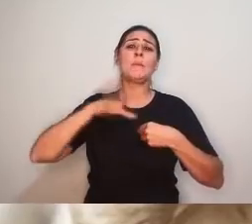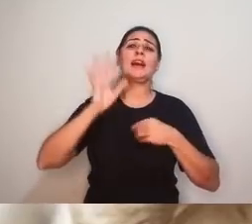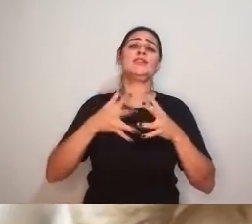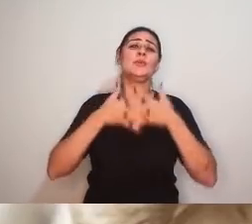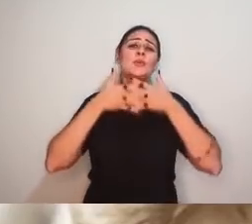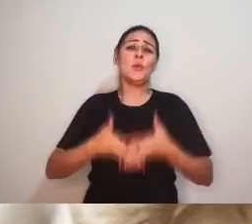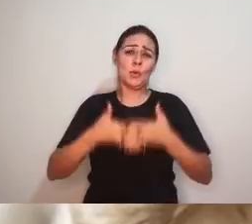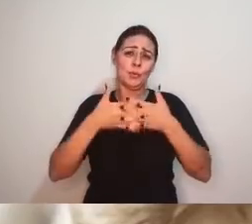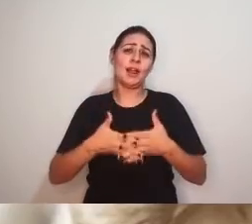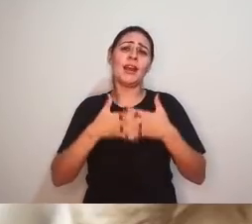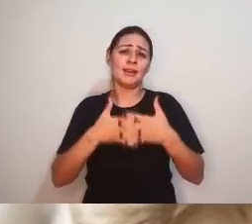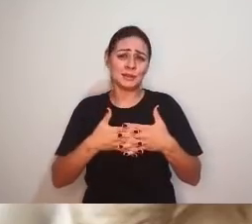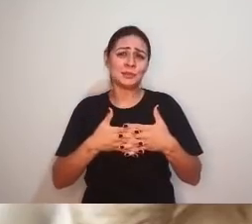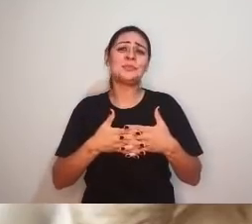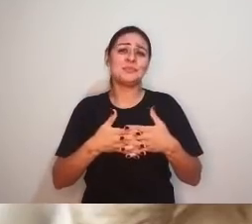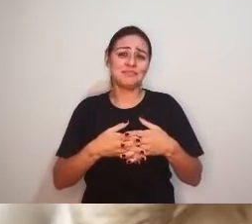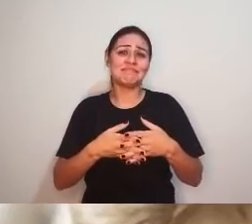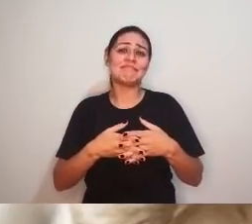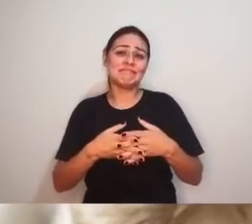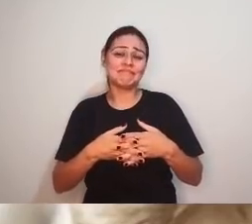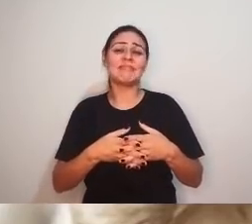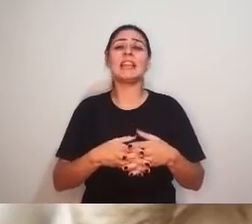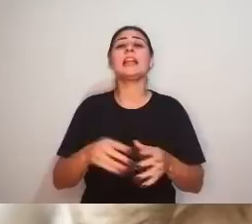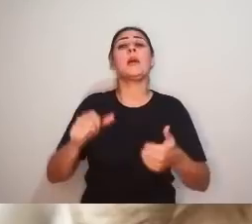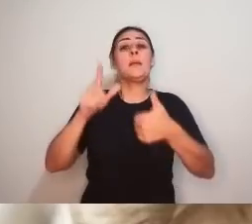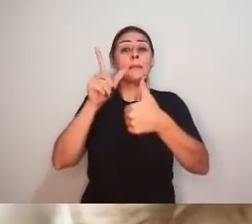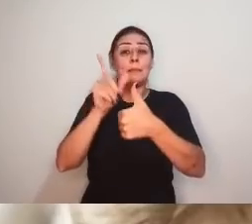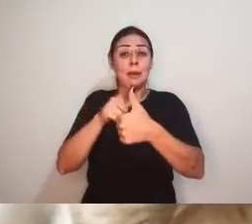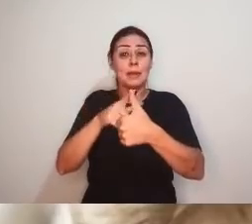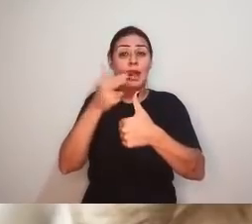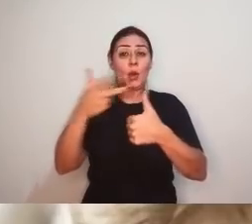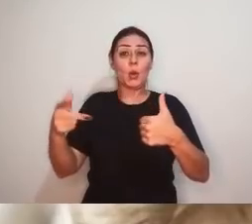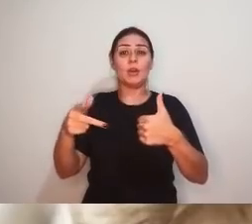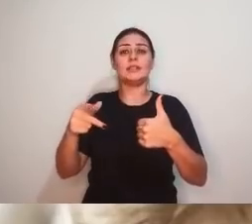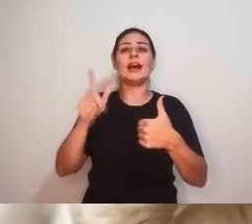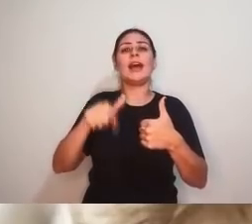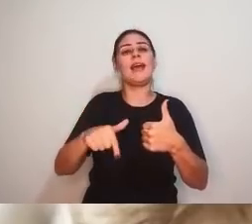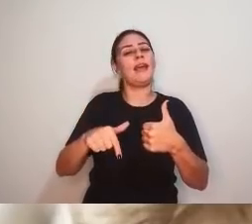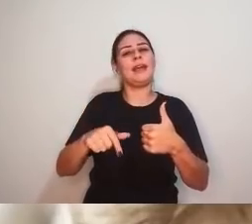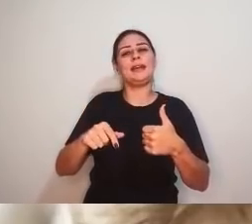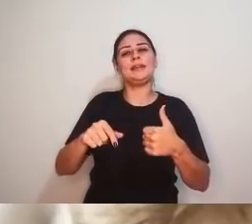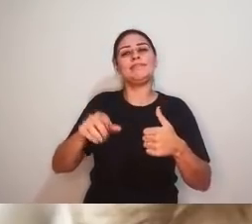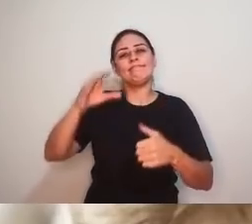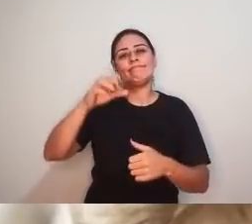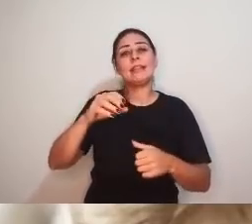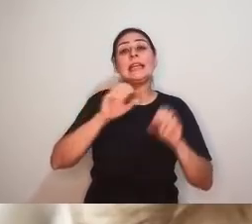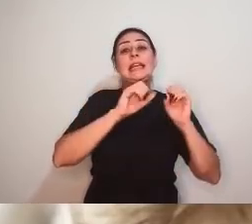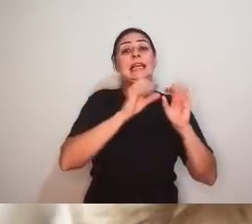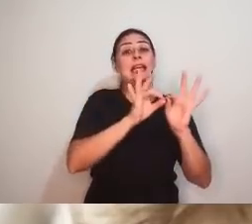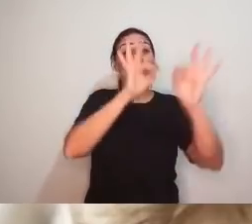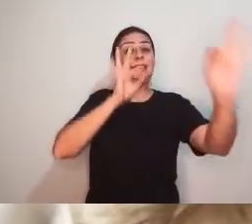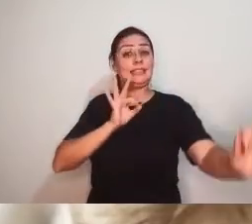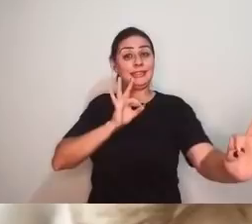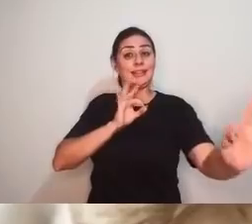trouxe só mais elementos para complicar a vida de todo mundo. Tá? Então, a primeira coisa que a gente tem que fazer é derrubar essa ideia